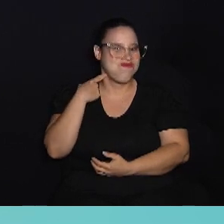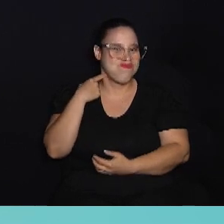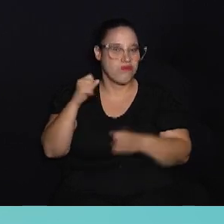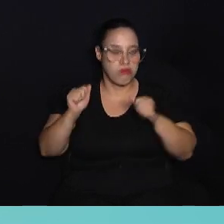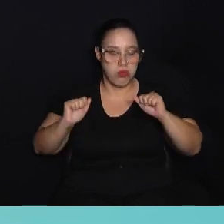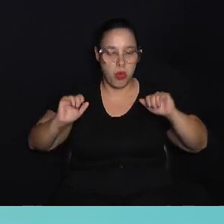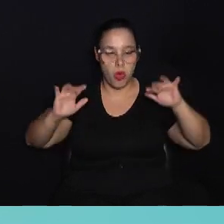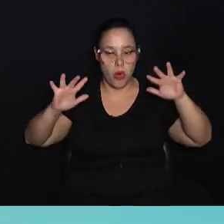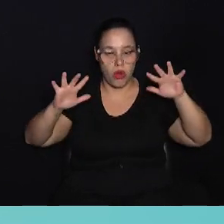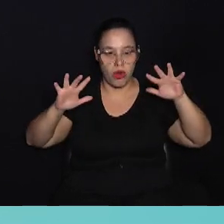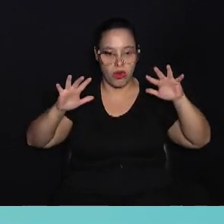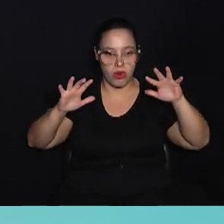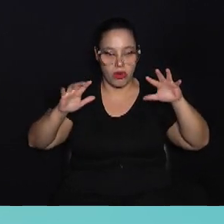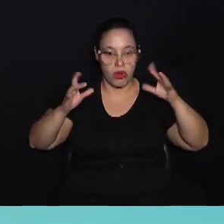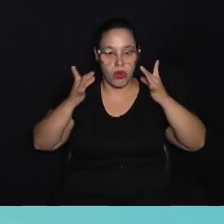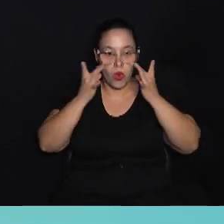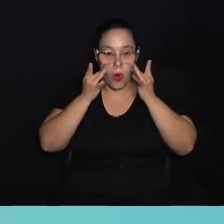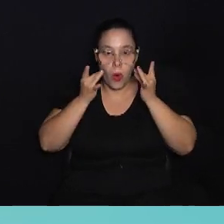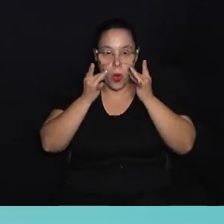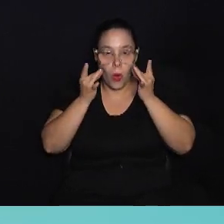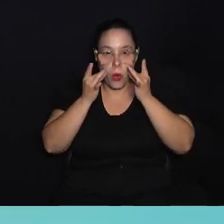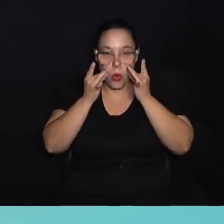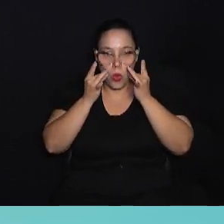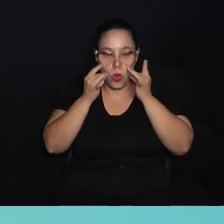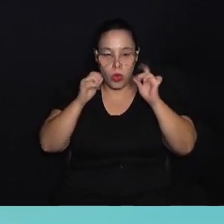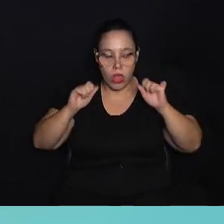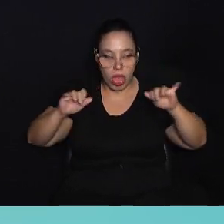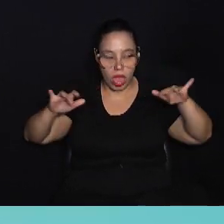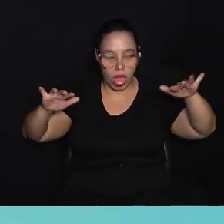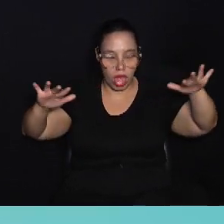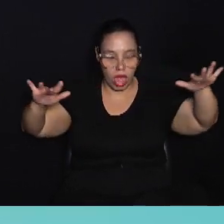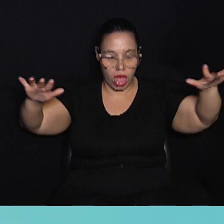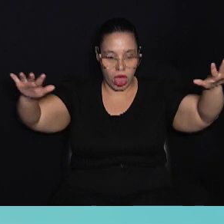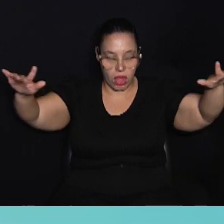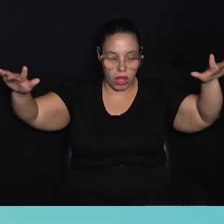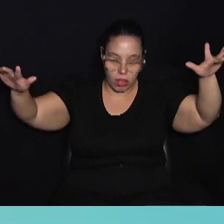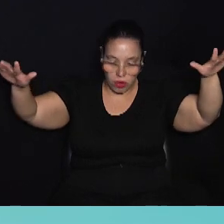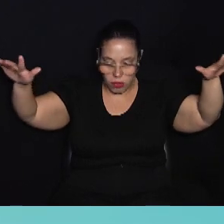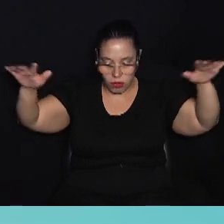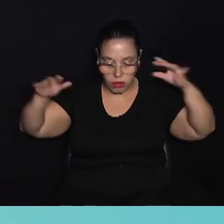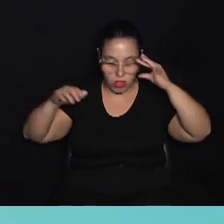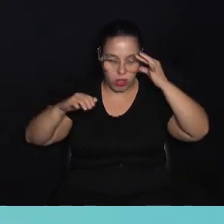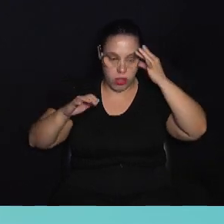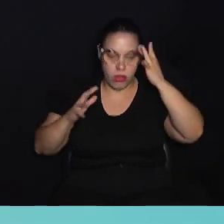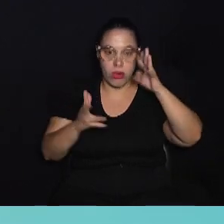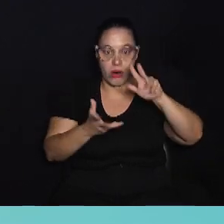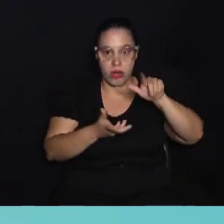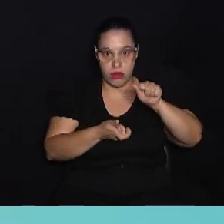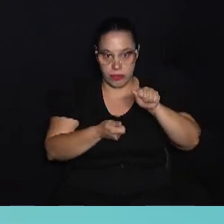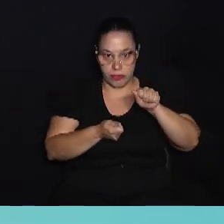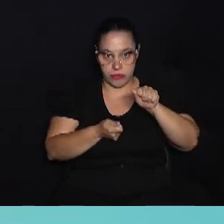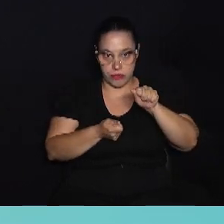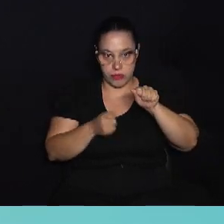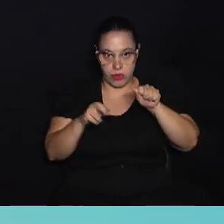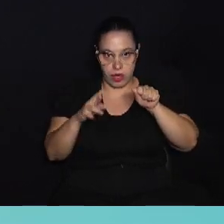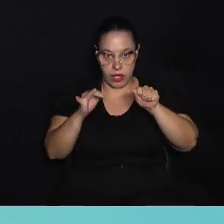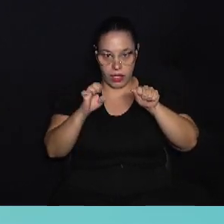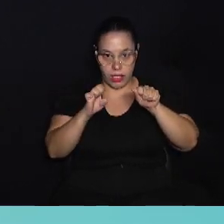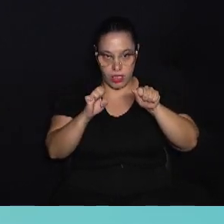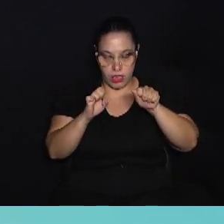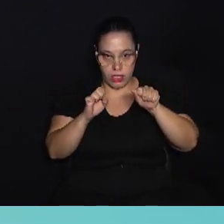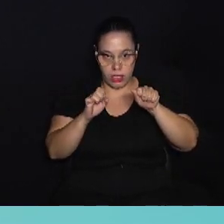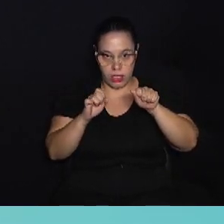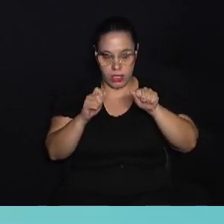nuvem de lixo espacial. A ocorrência reforça alertas sobre detritos espaciais que vagam pela órbita da Terra.